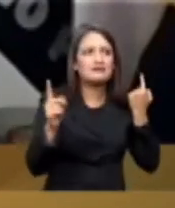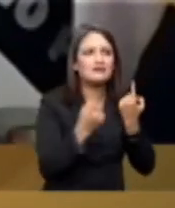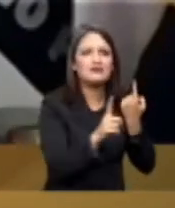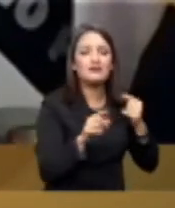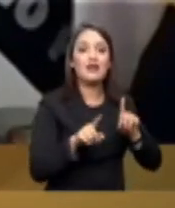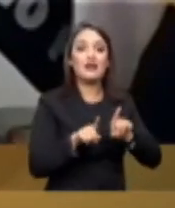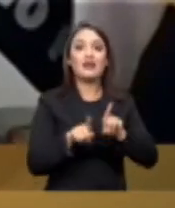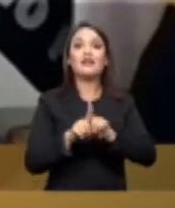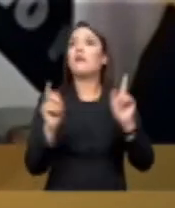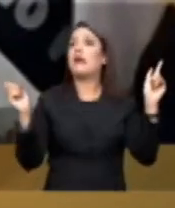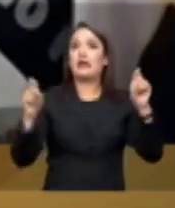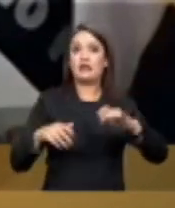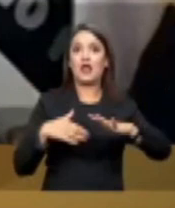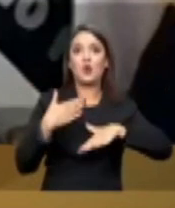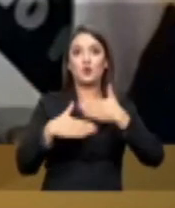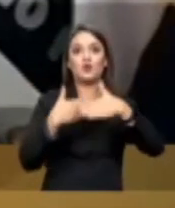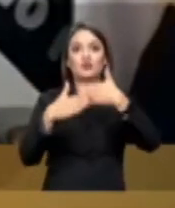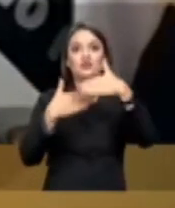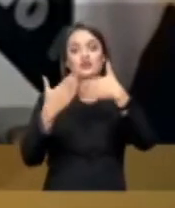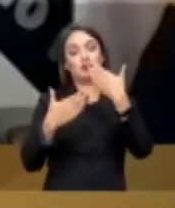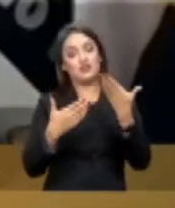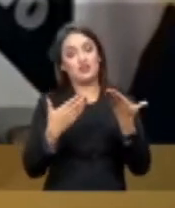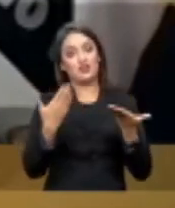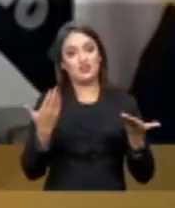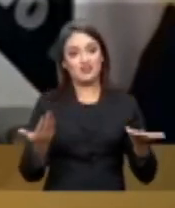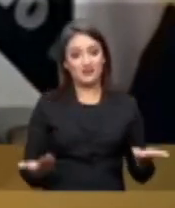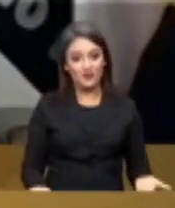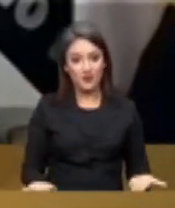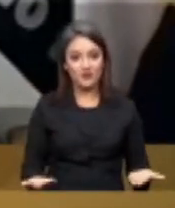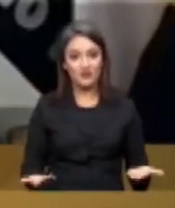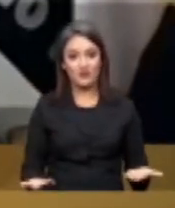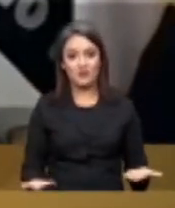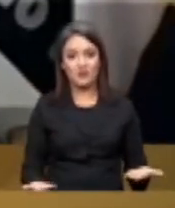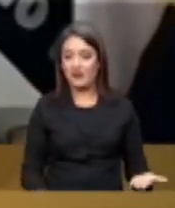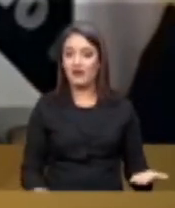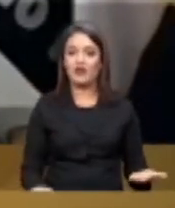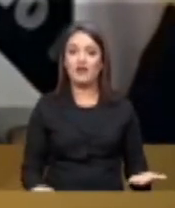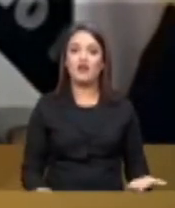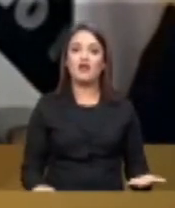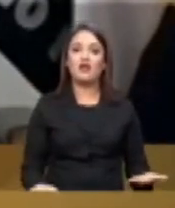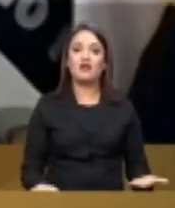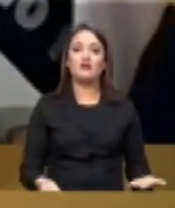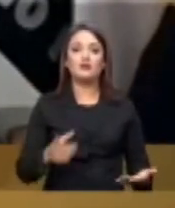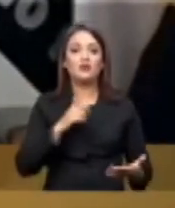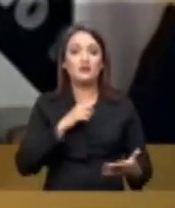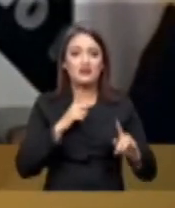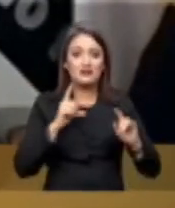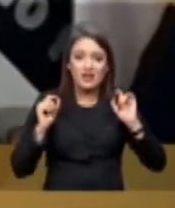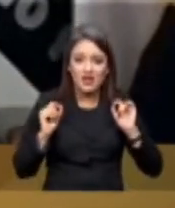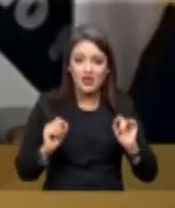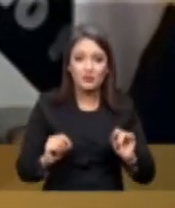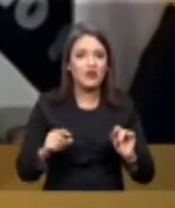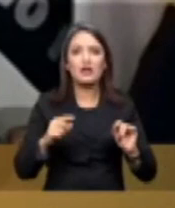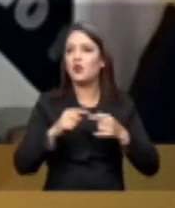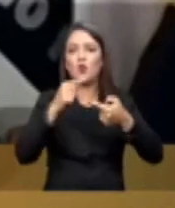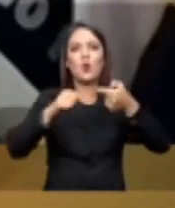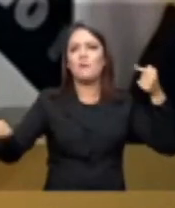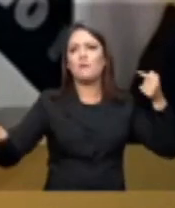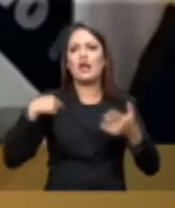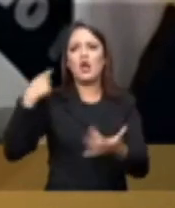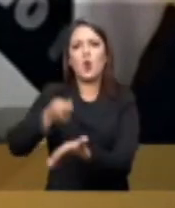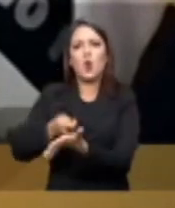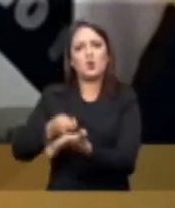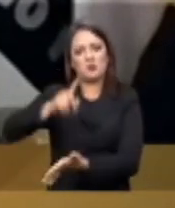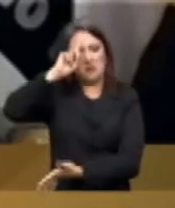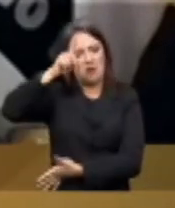ao desenvolvimento não consiste na asfixia da pluralidade por obra de autoritarismo de qualquer